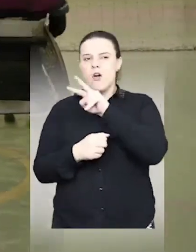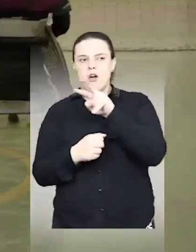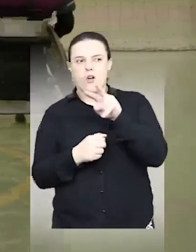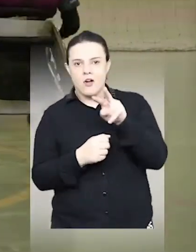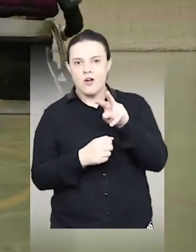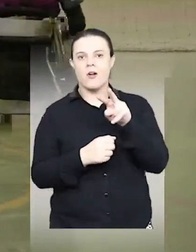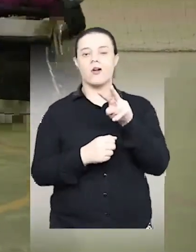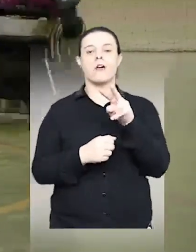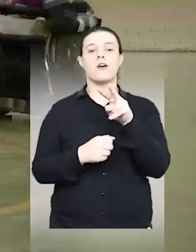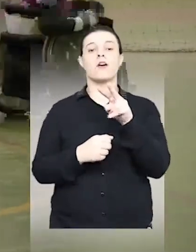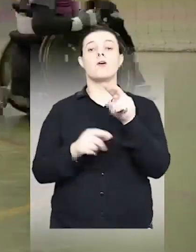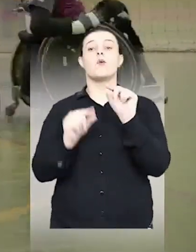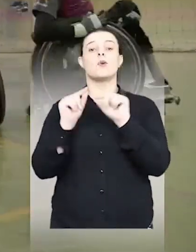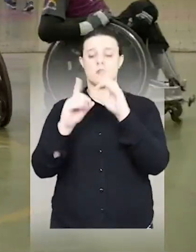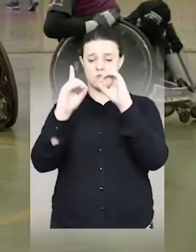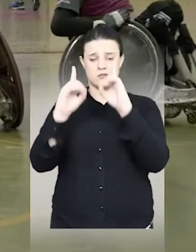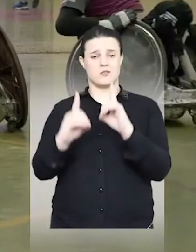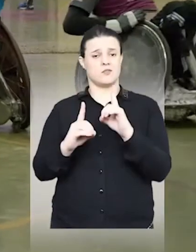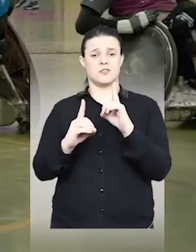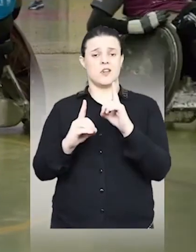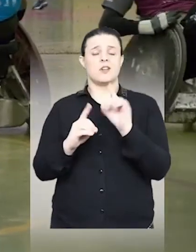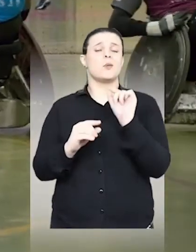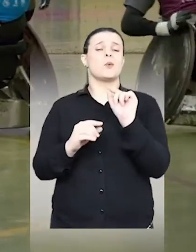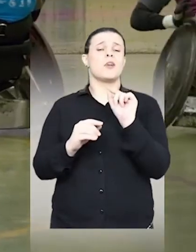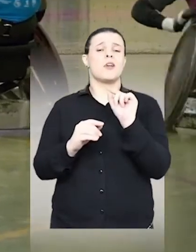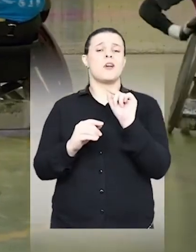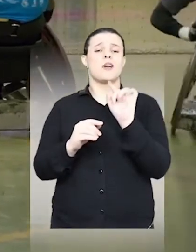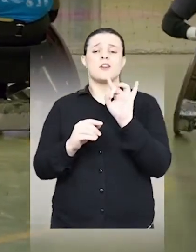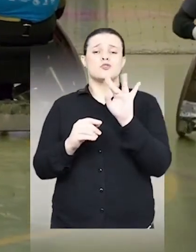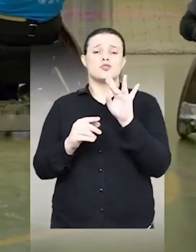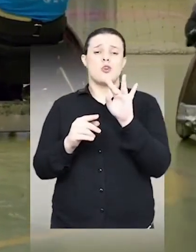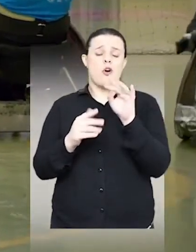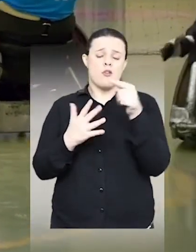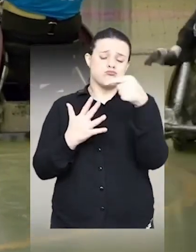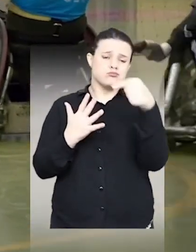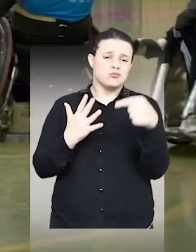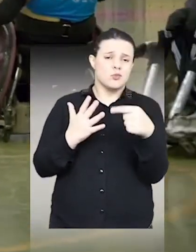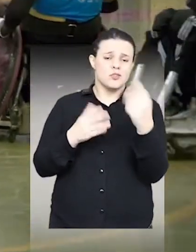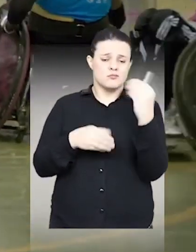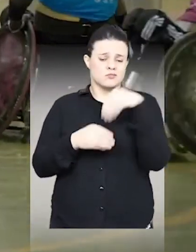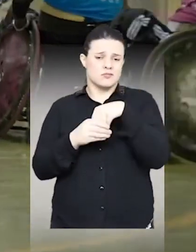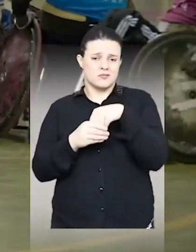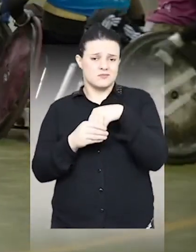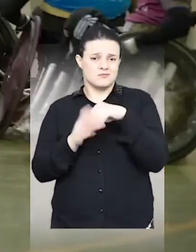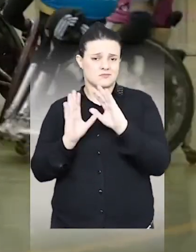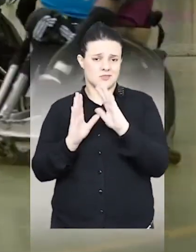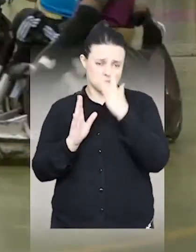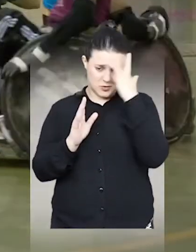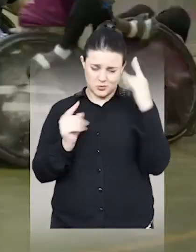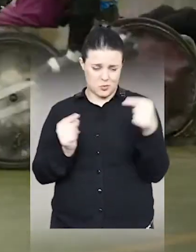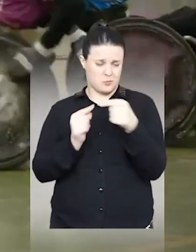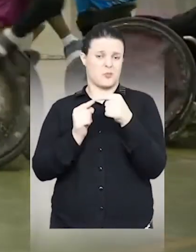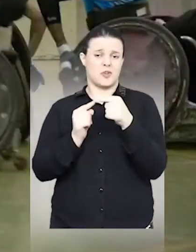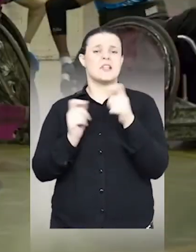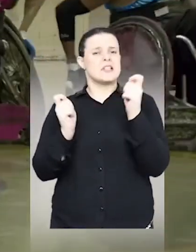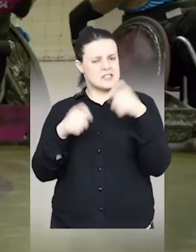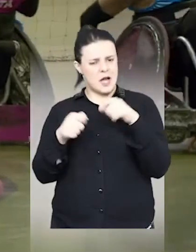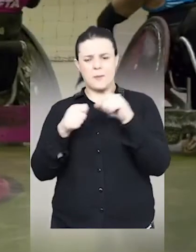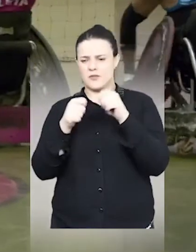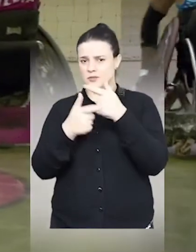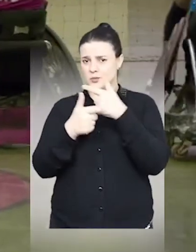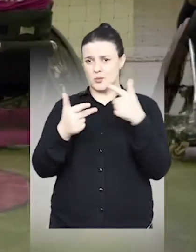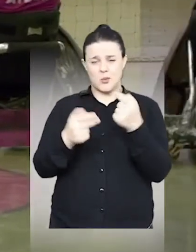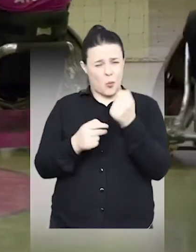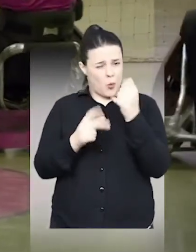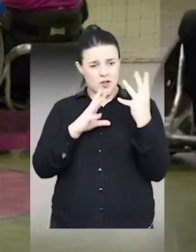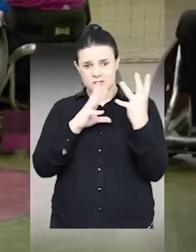você vai ver que a deficiência nada mais é do que uma característica, que dá para fazer